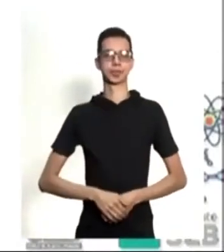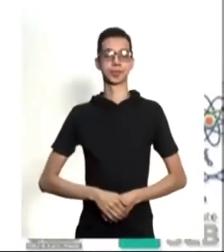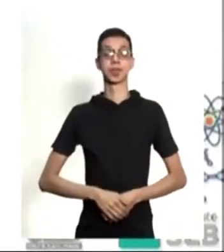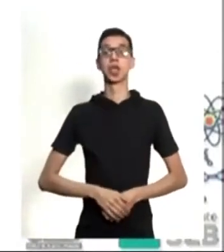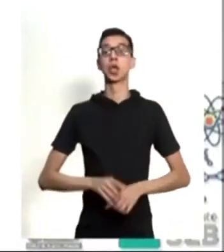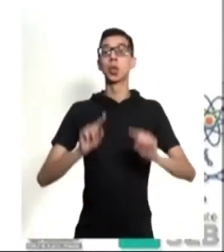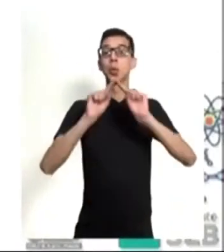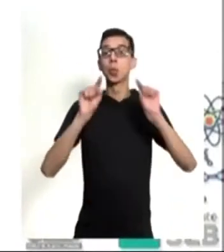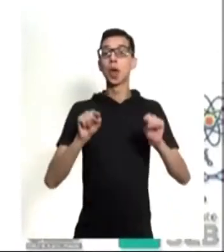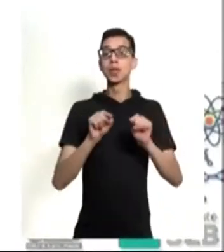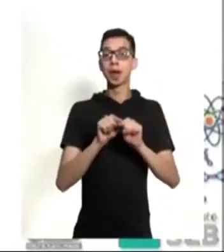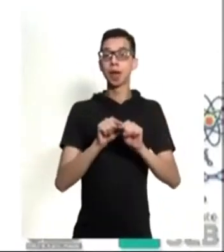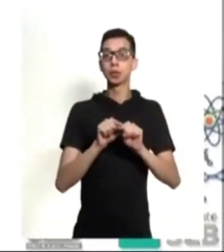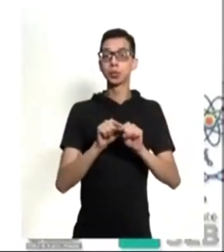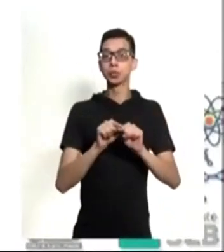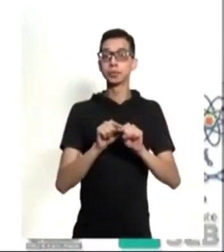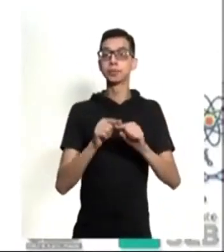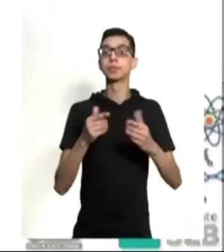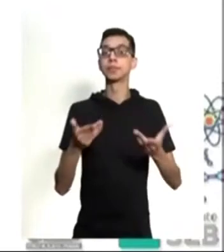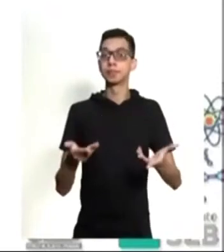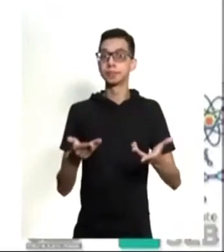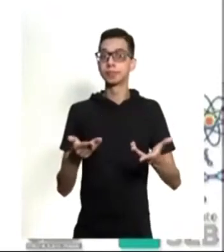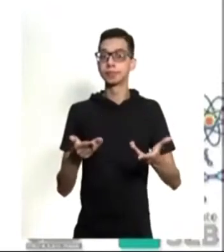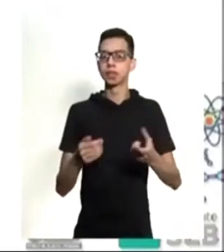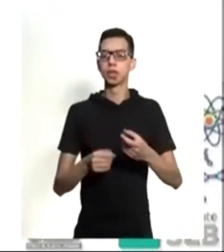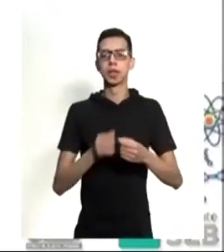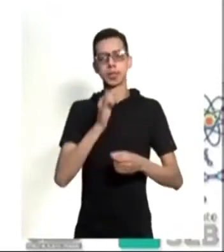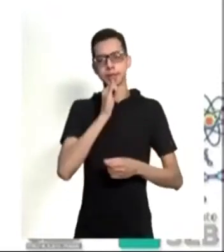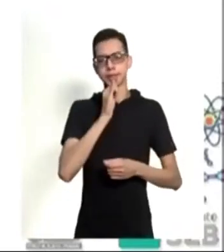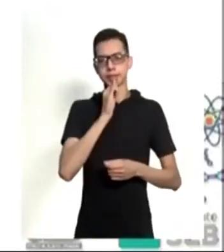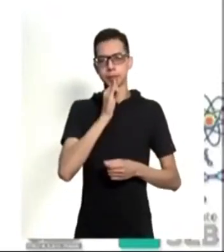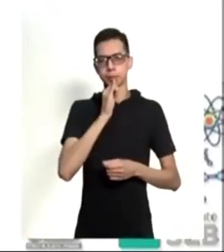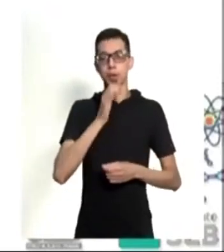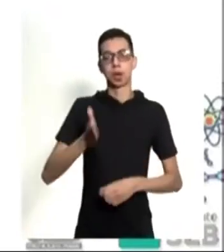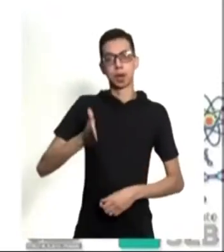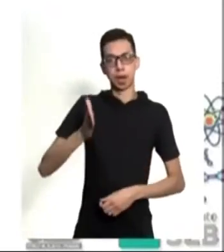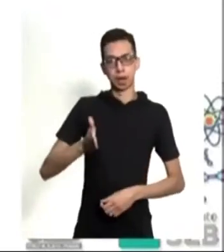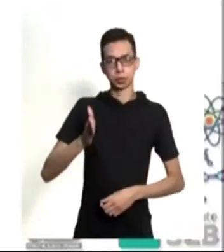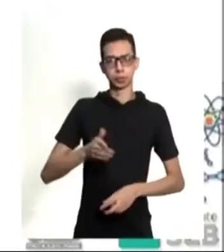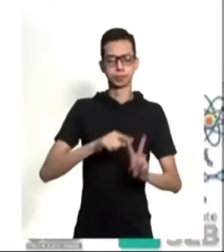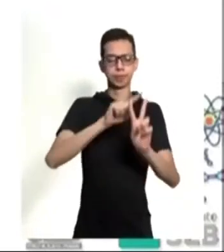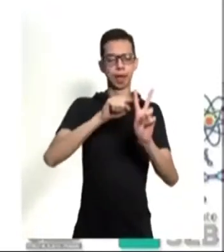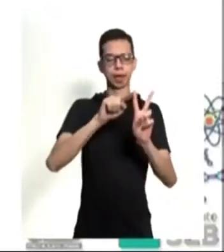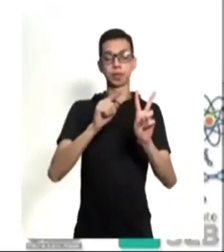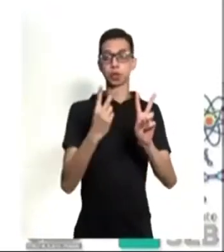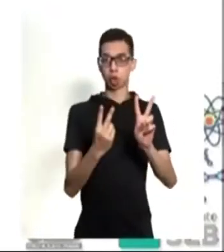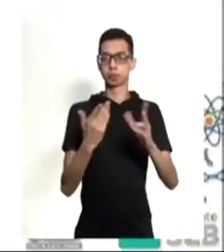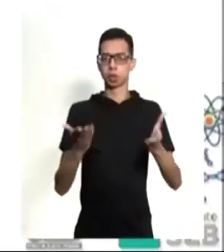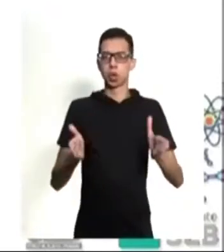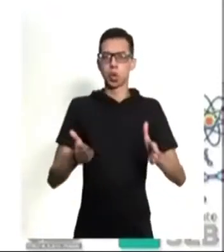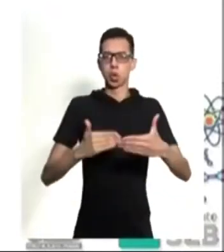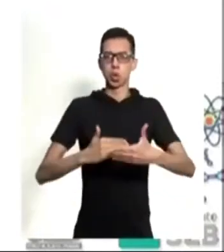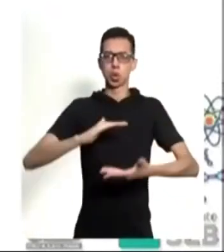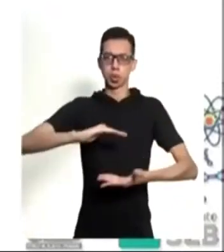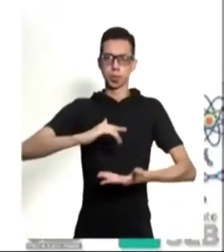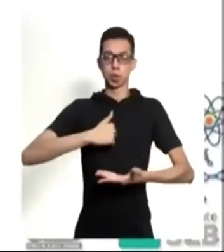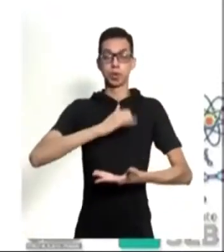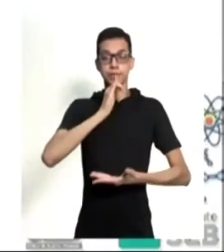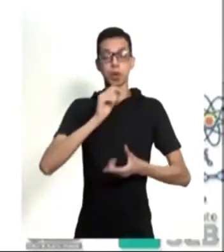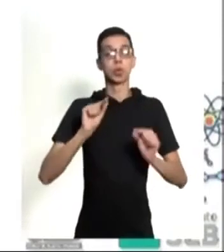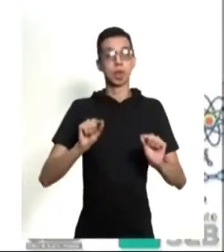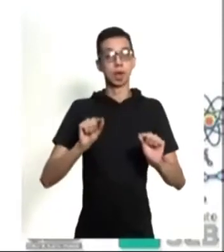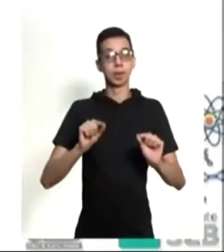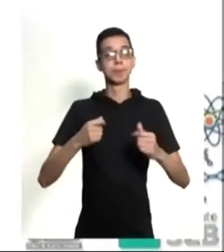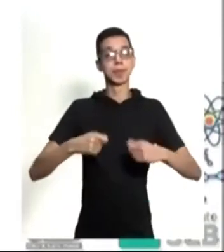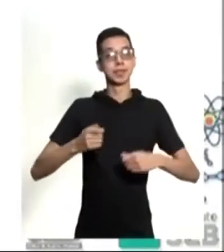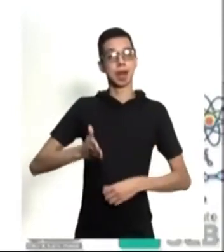chamei a diagonal do cubo de x raiz de 3. Como ele falou que vale 5 raiz de 3, igualei. Simplifico o raiz de 3 de cada lado, o x vai